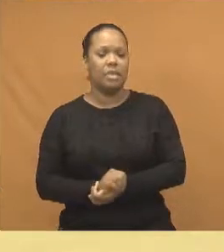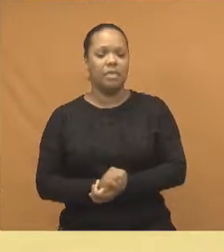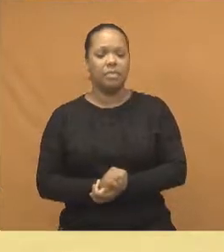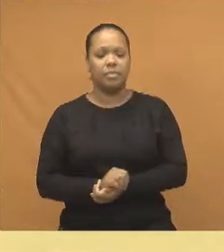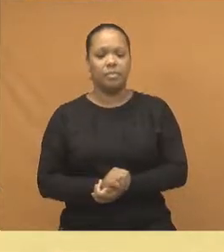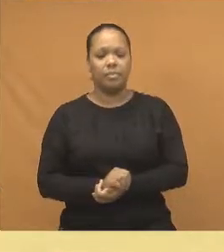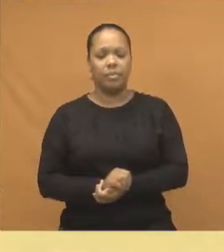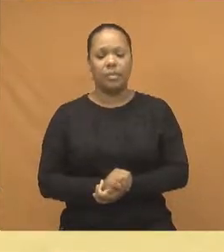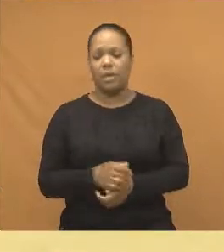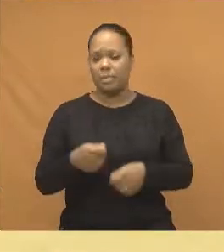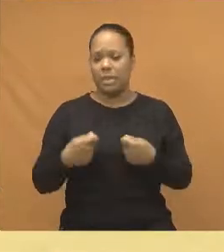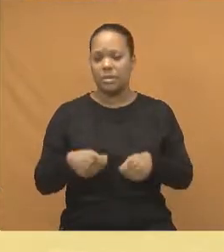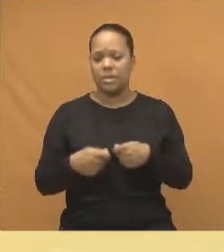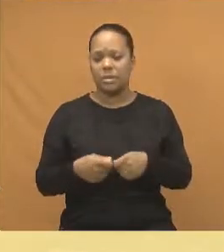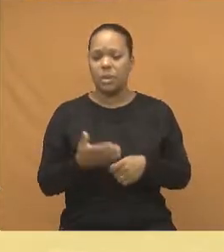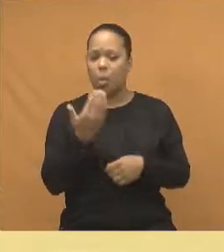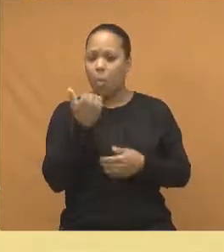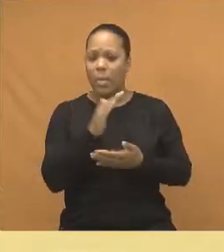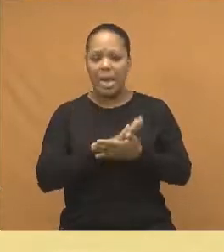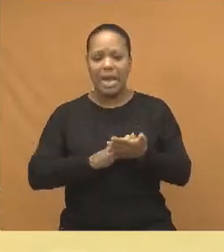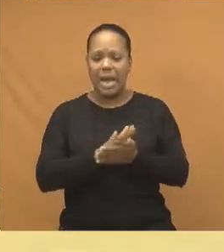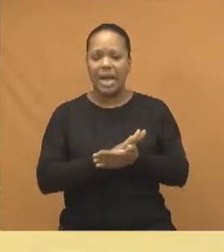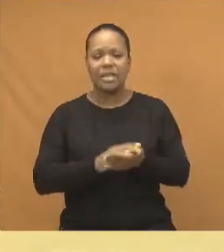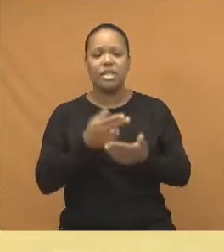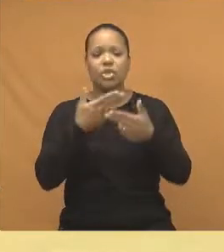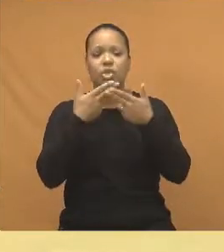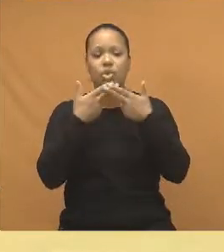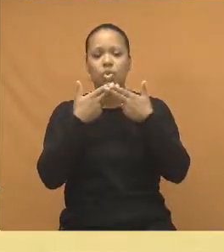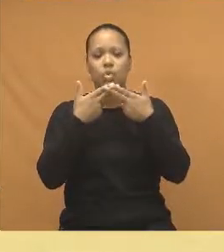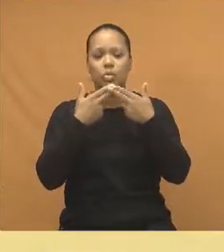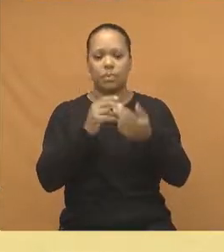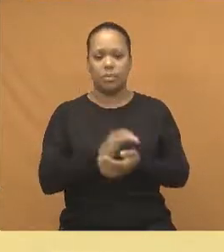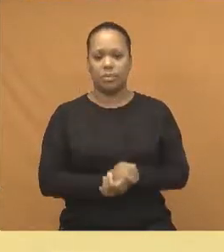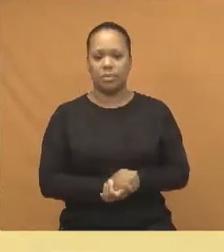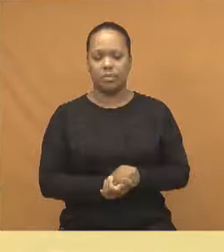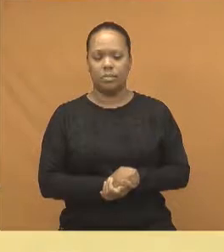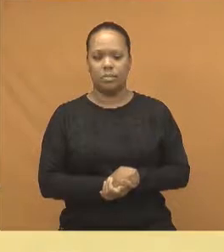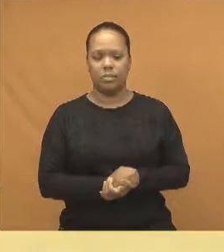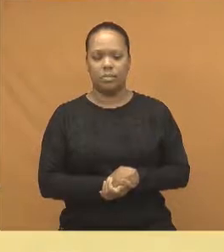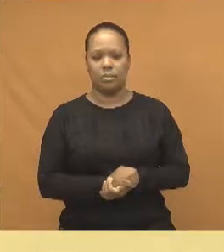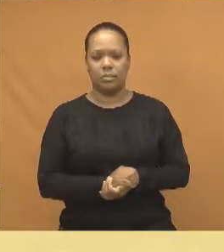laboratoriais que exijam jejum total.